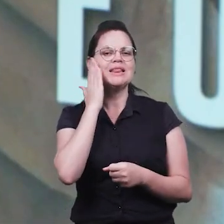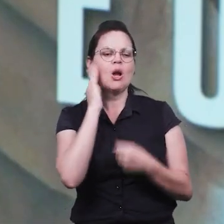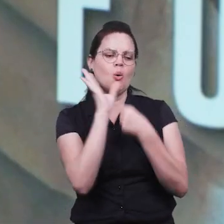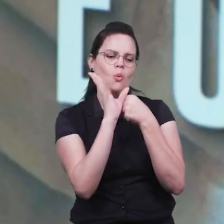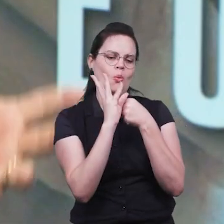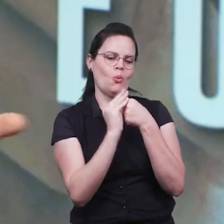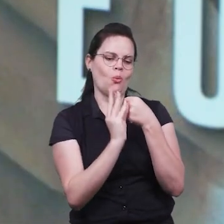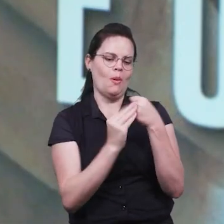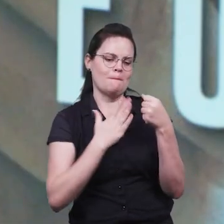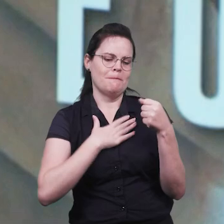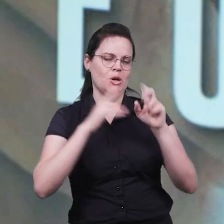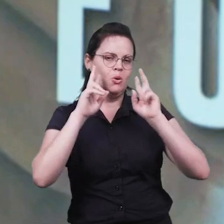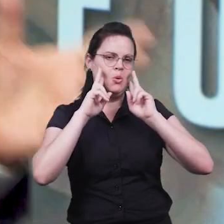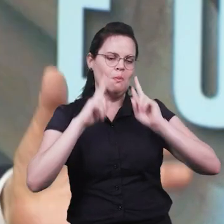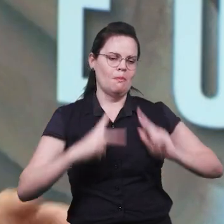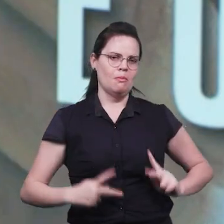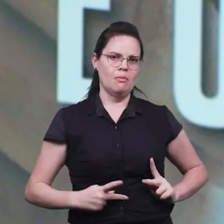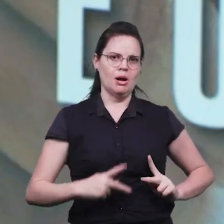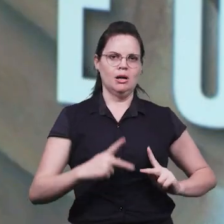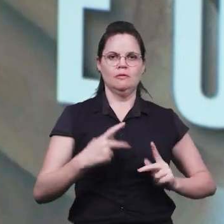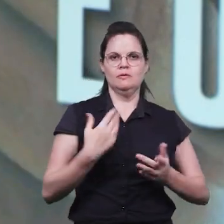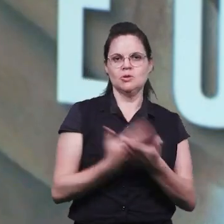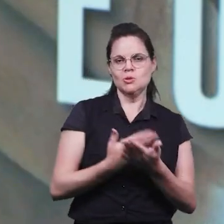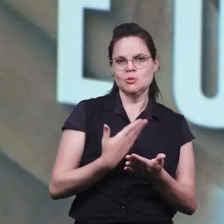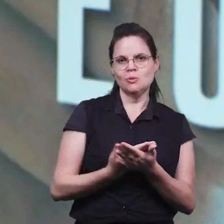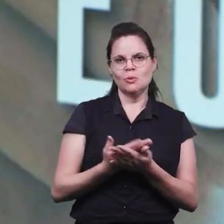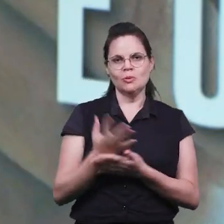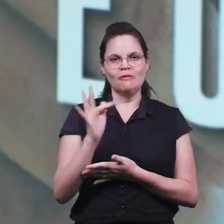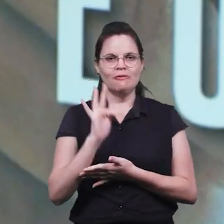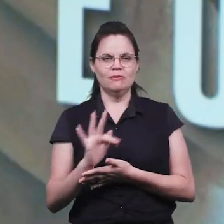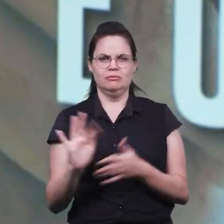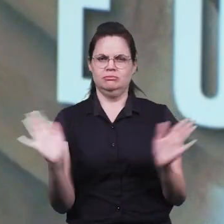entendimentos humanos, universitários,